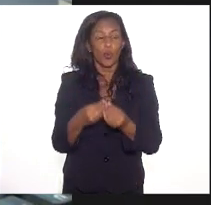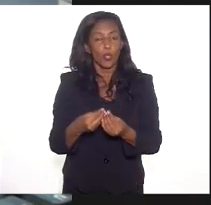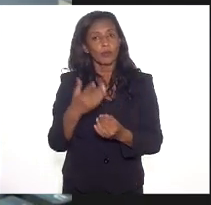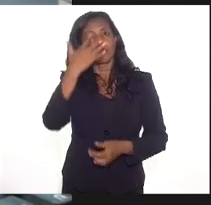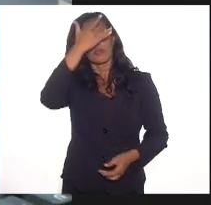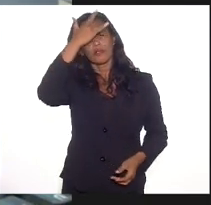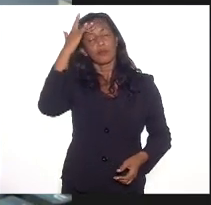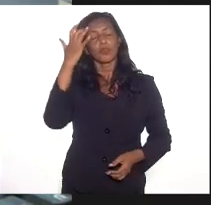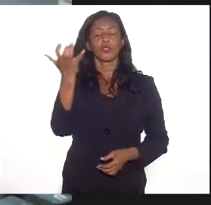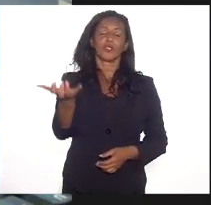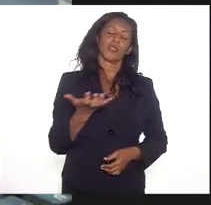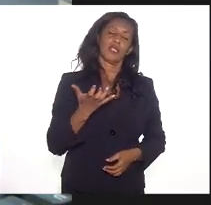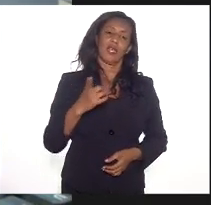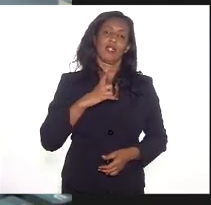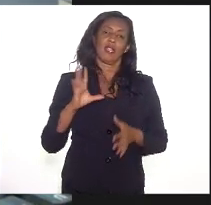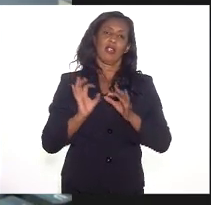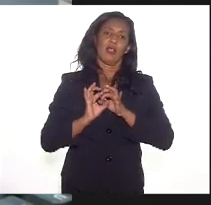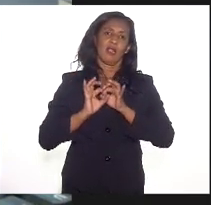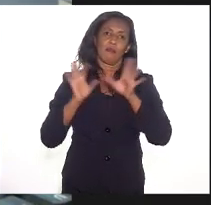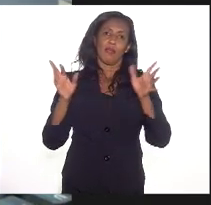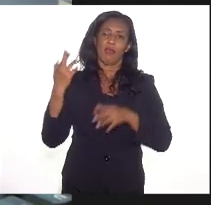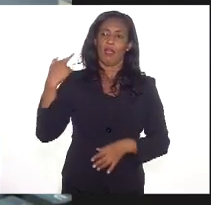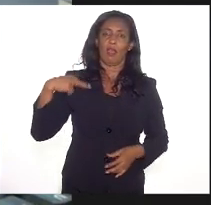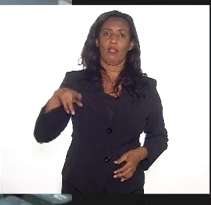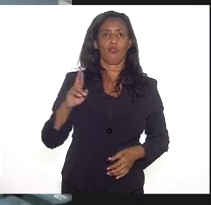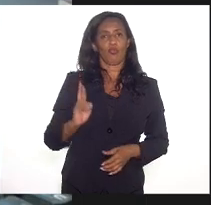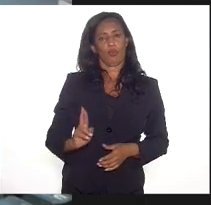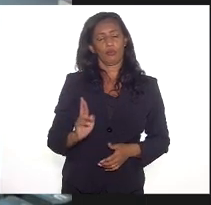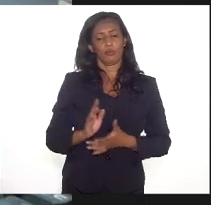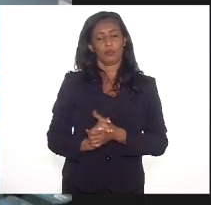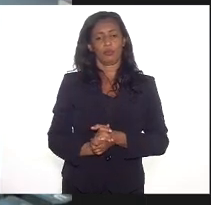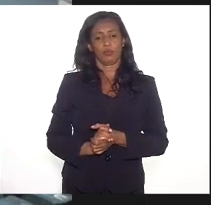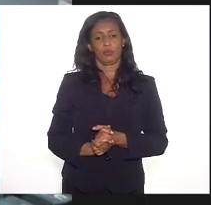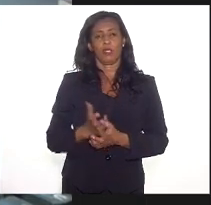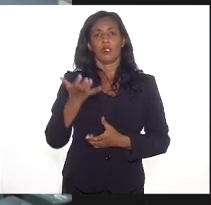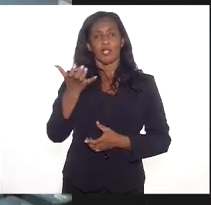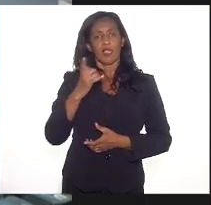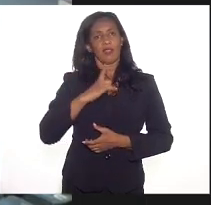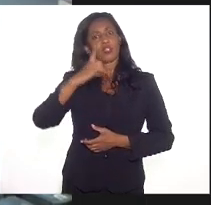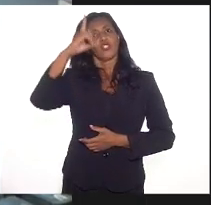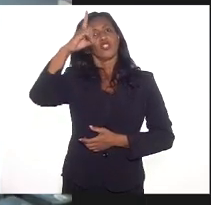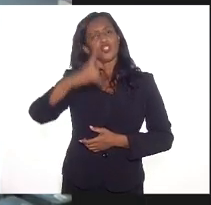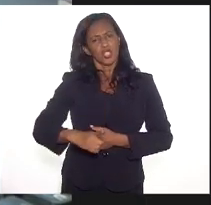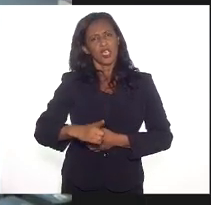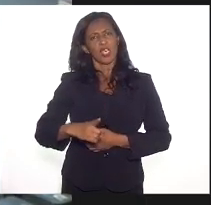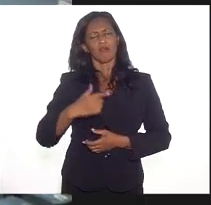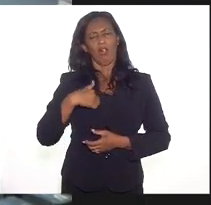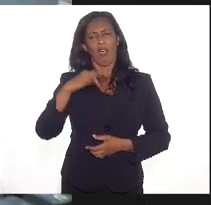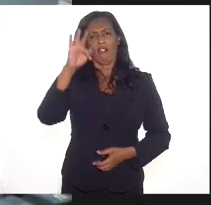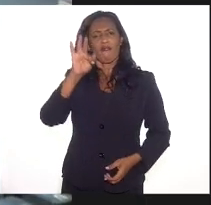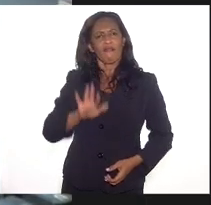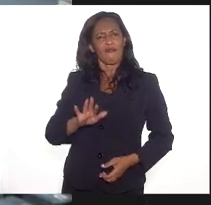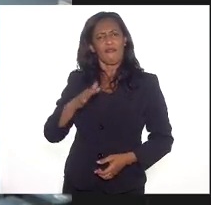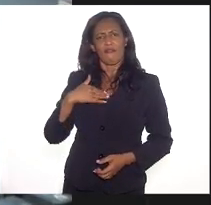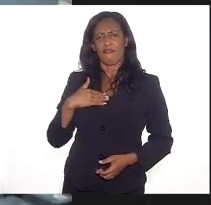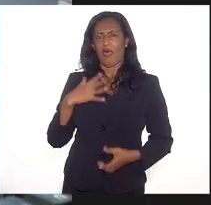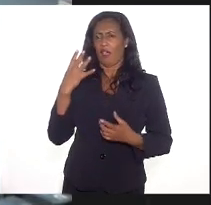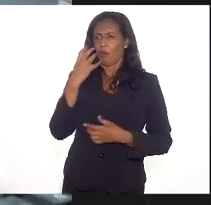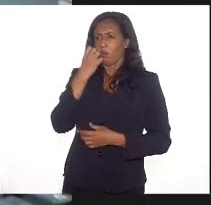aquelas que querem ter a sua liberdade religiosa, que querem ter o seu direito de professarem a sua fé sem